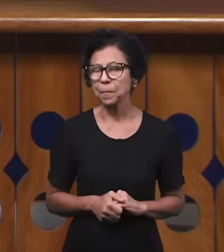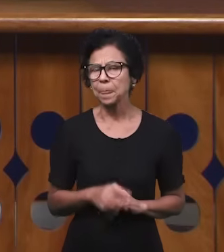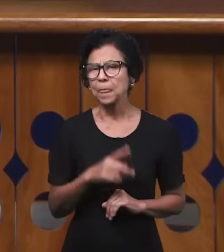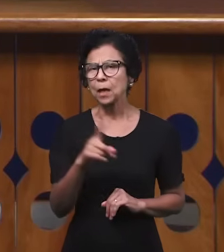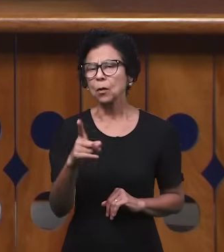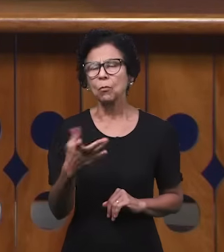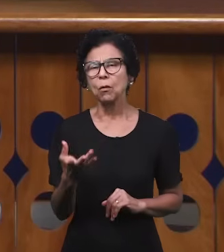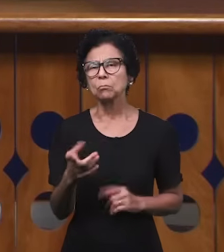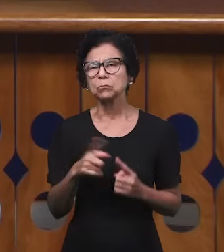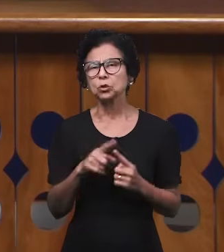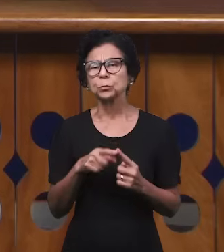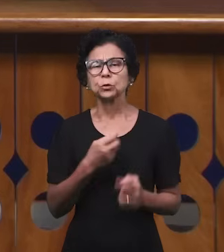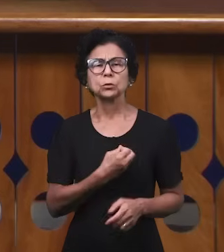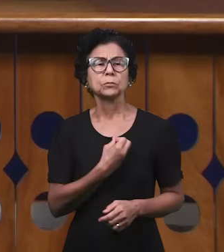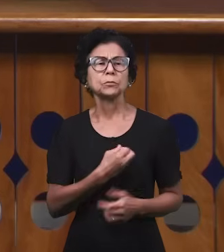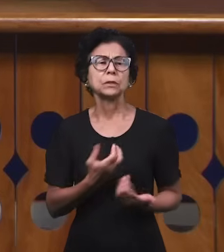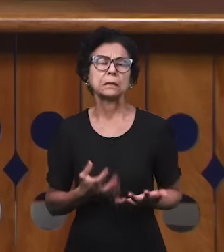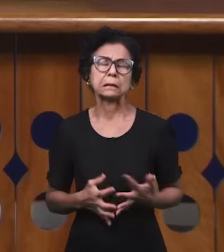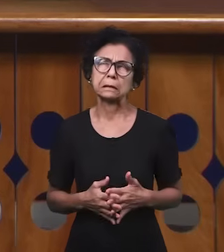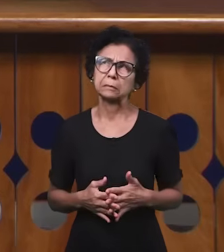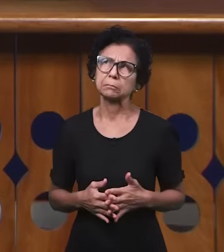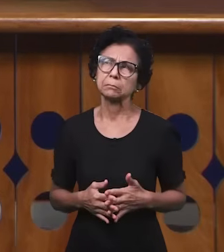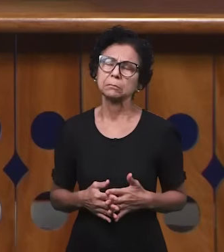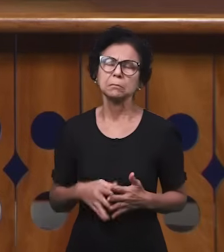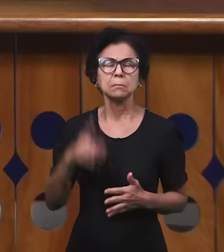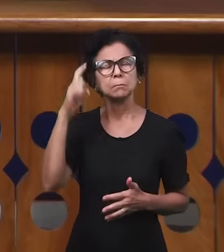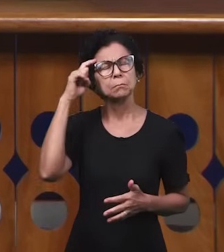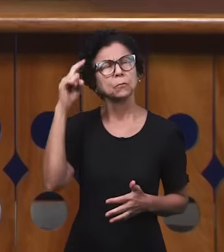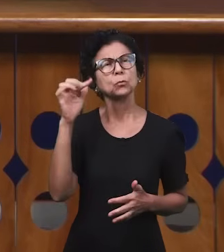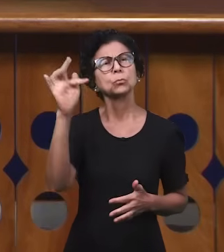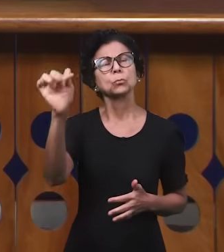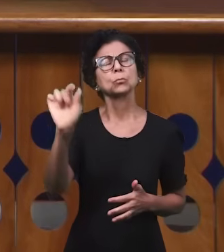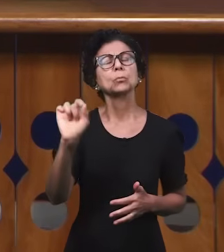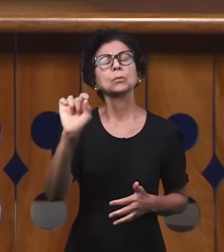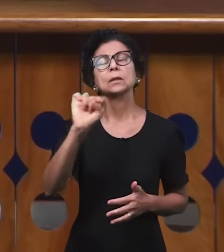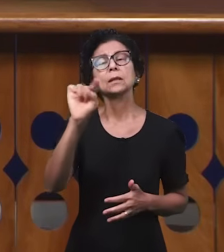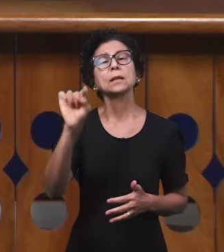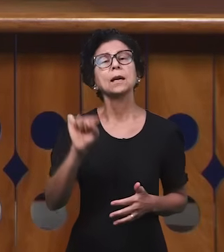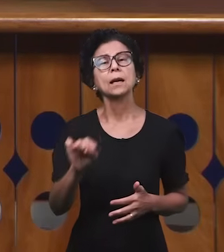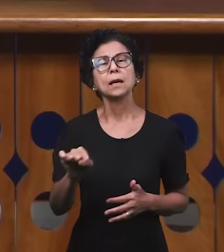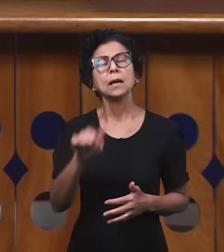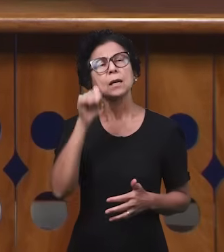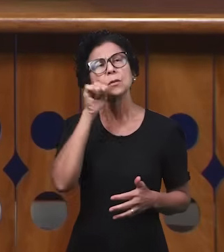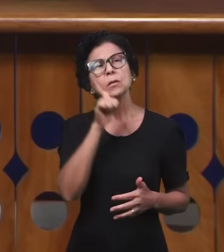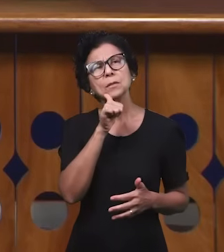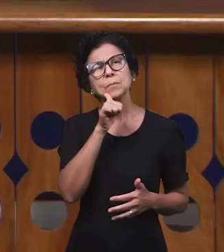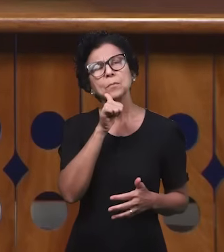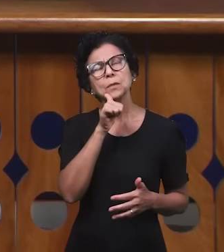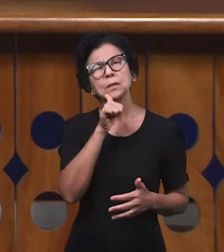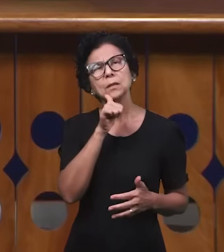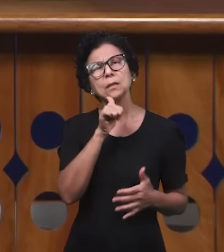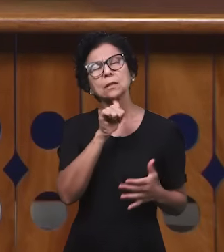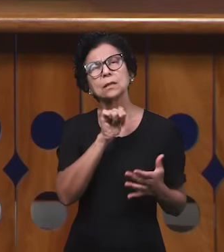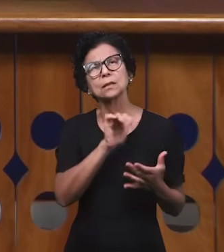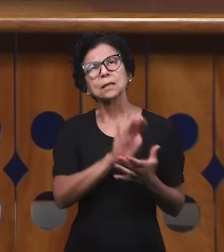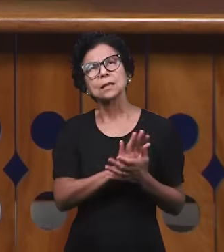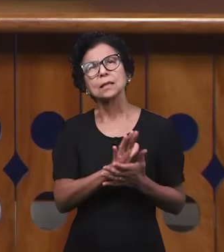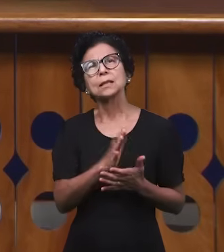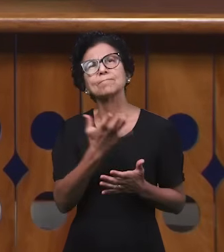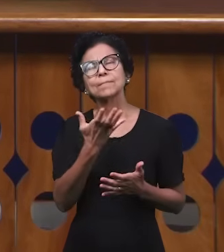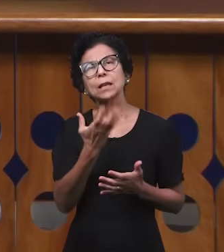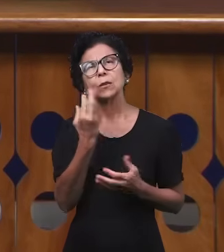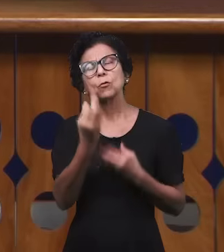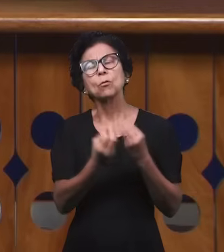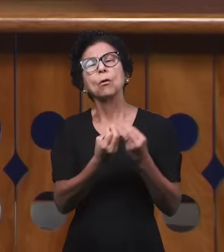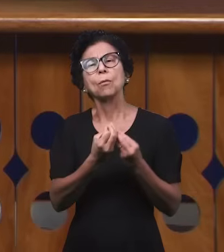que você pensa? O que você está pensando para o seu futuro cônjuge? Né? Você está orando, nós ensinamos,